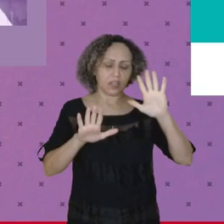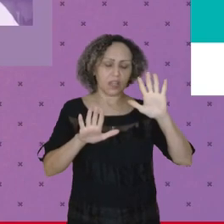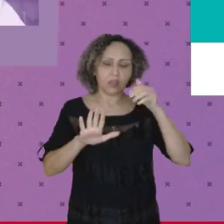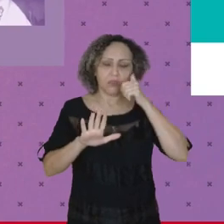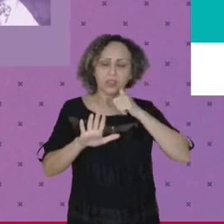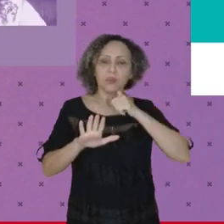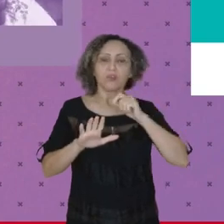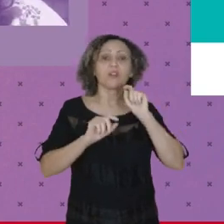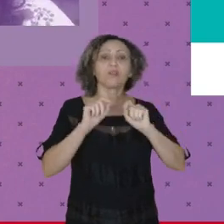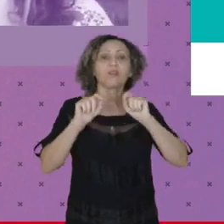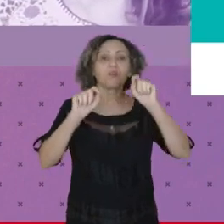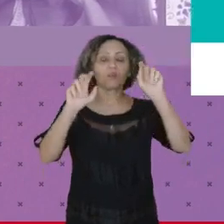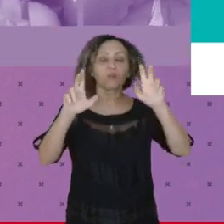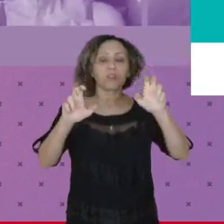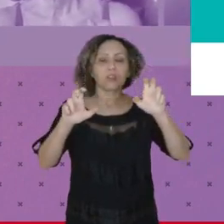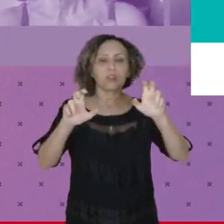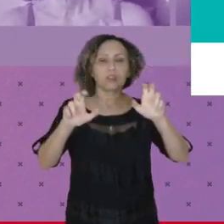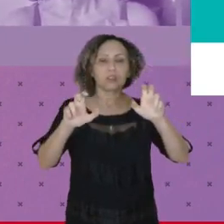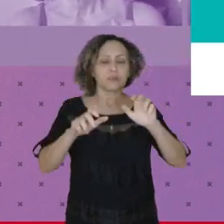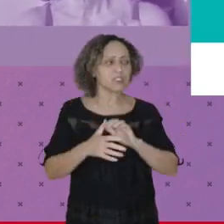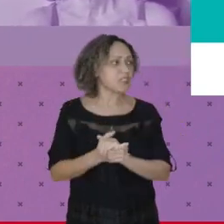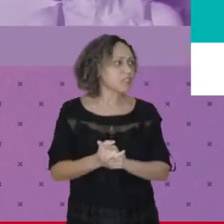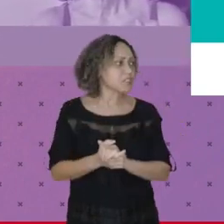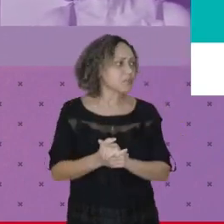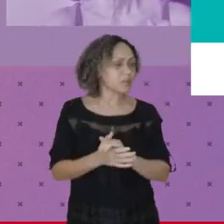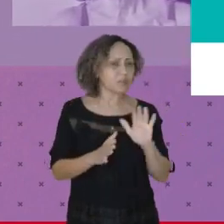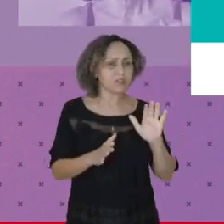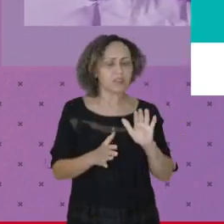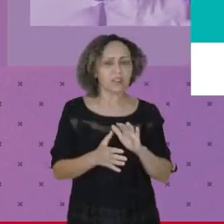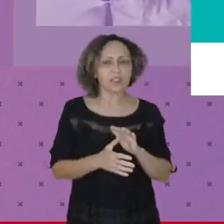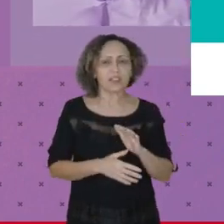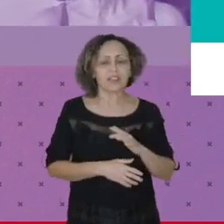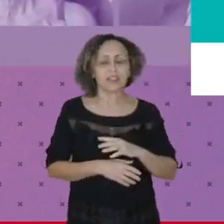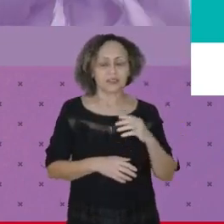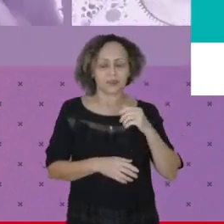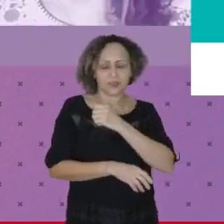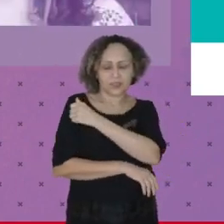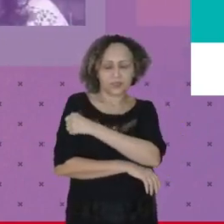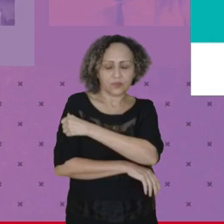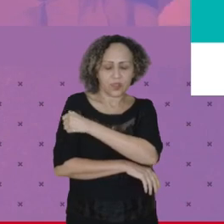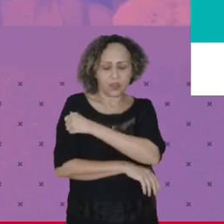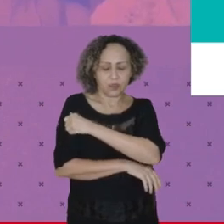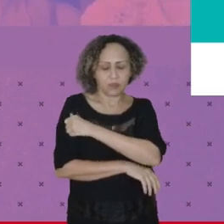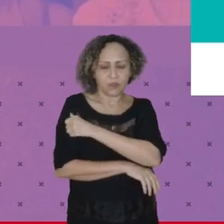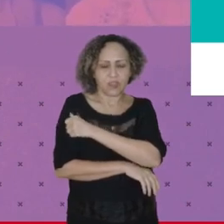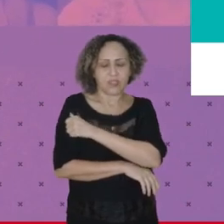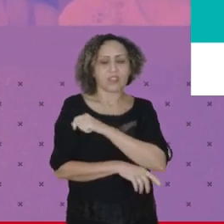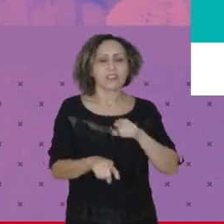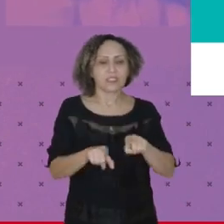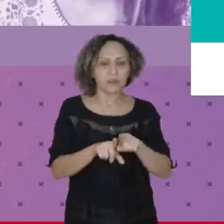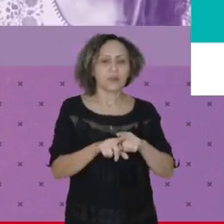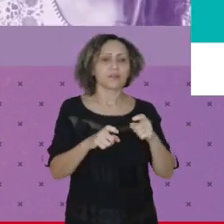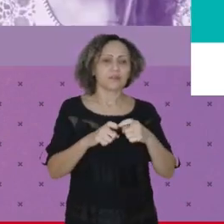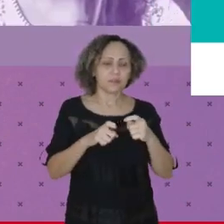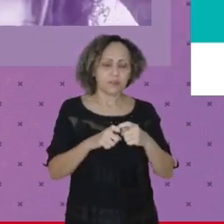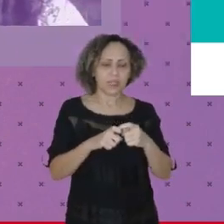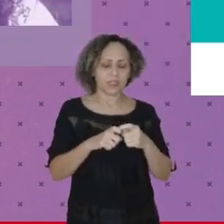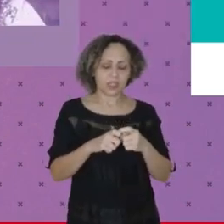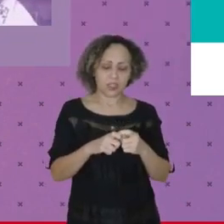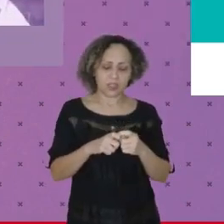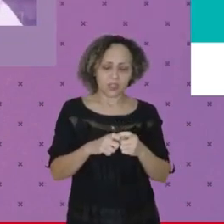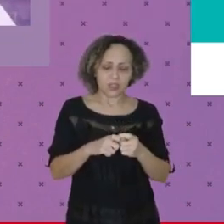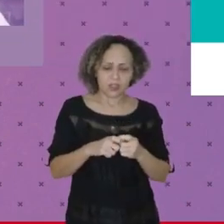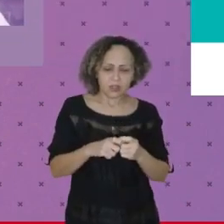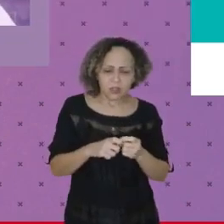tema, conversamos Benita Spinelli, enfermeira sanitarista e obstetra, Maria Flor Guerreira, educadora intercultural